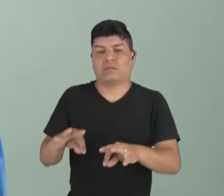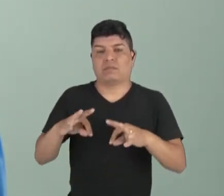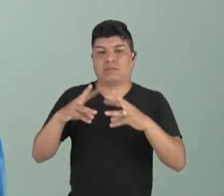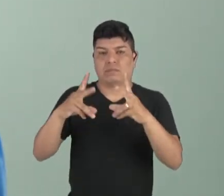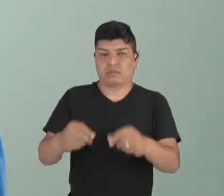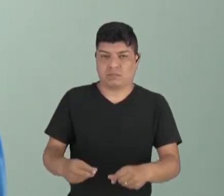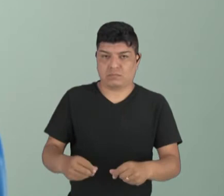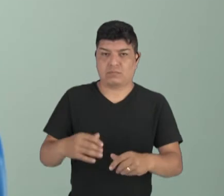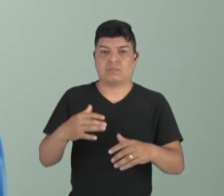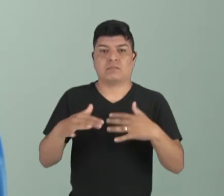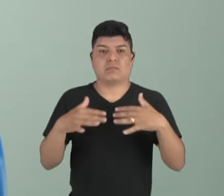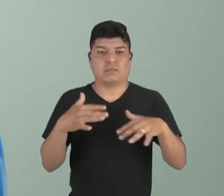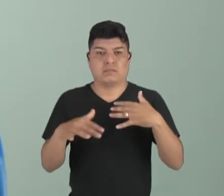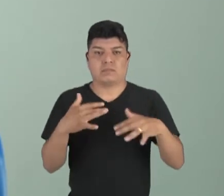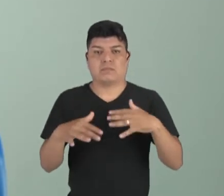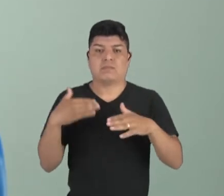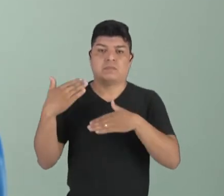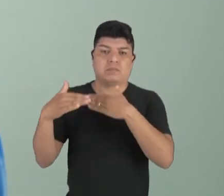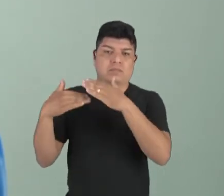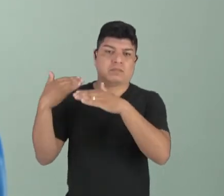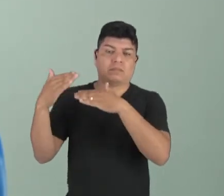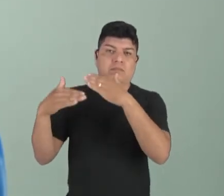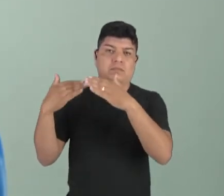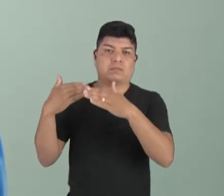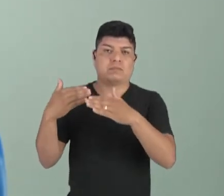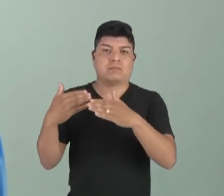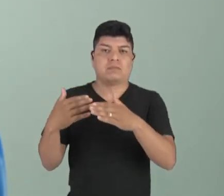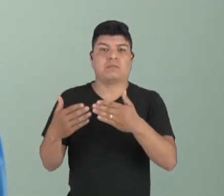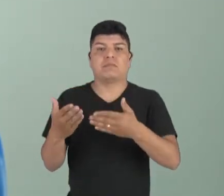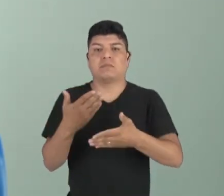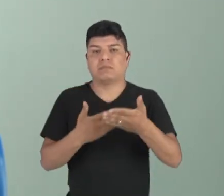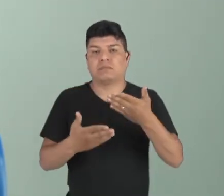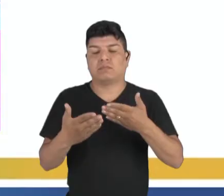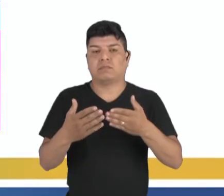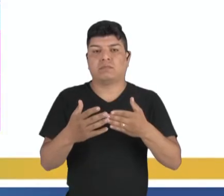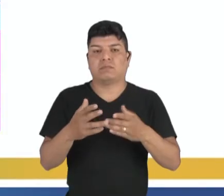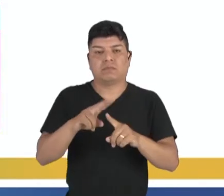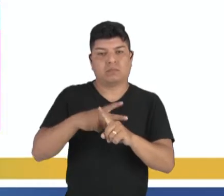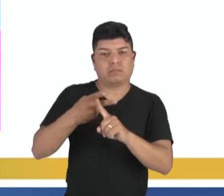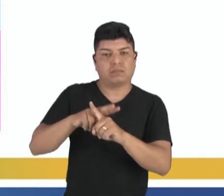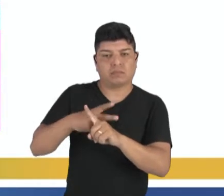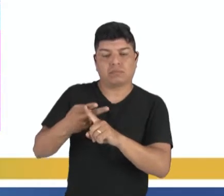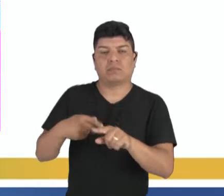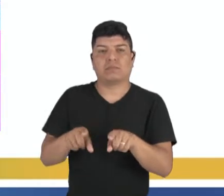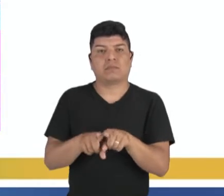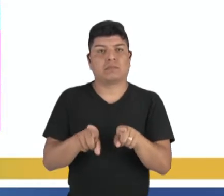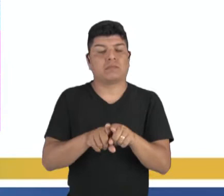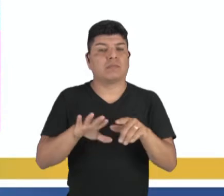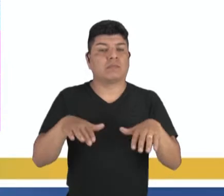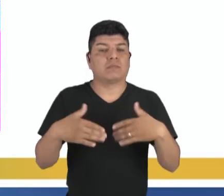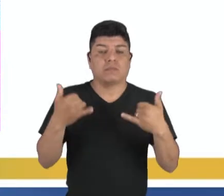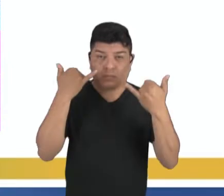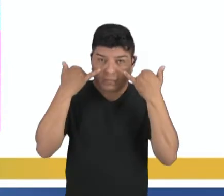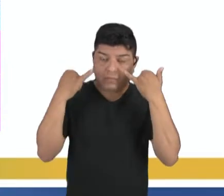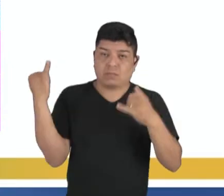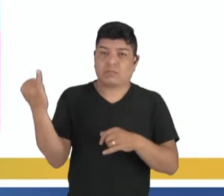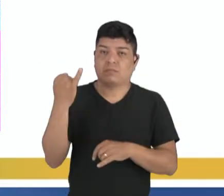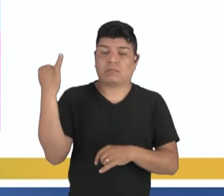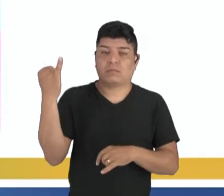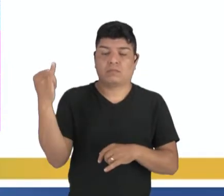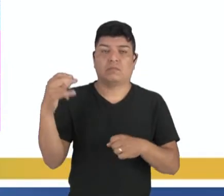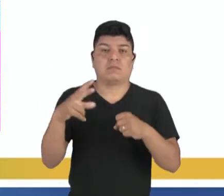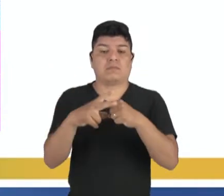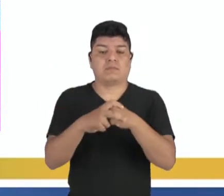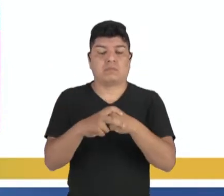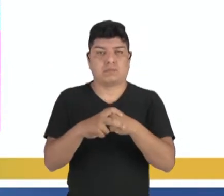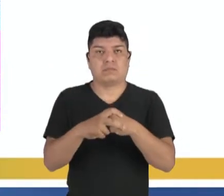suas atividades, incluindo o processo de reprodução. Então, o que mais de informação a gente tem importante em relação aos